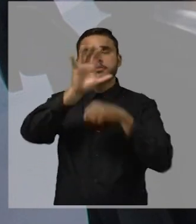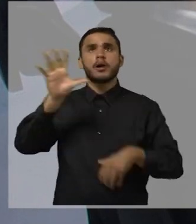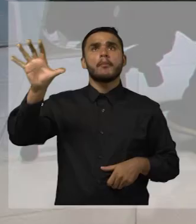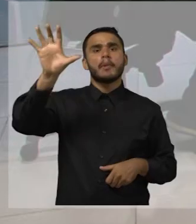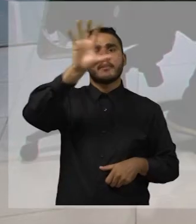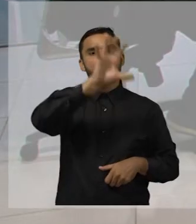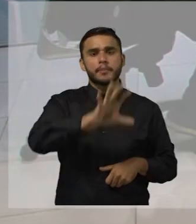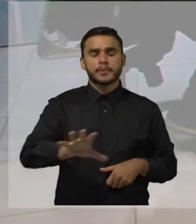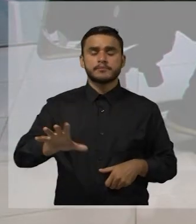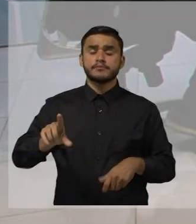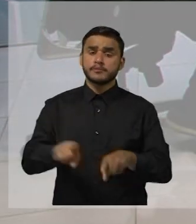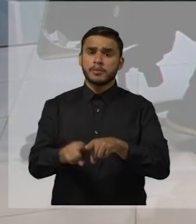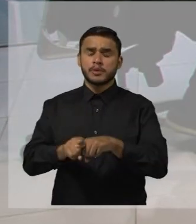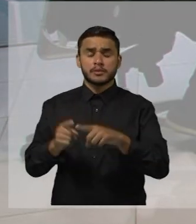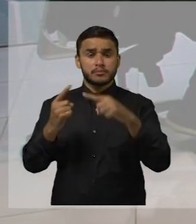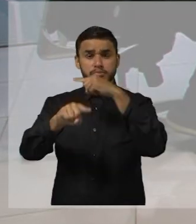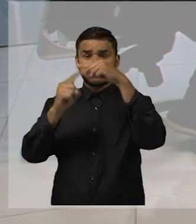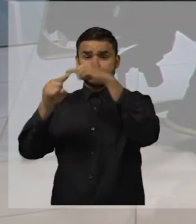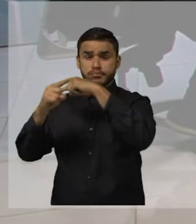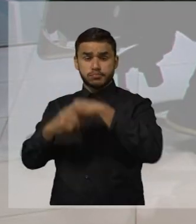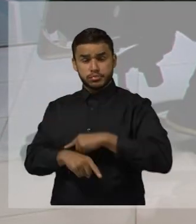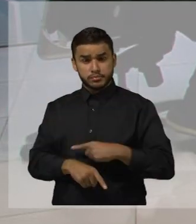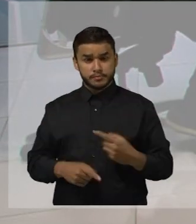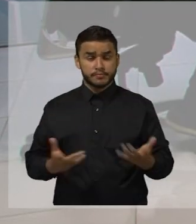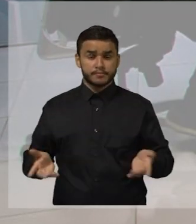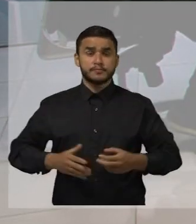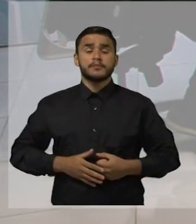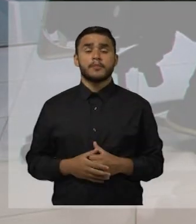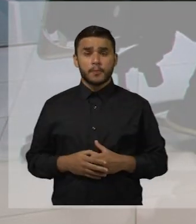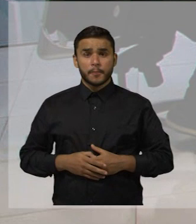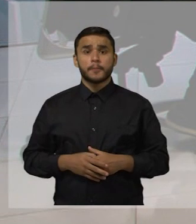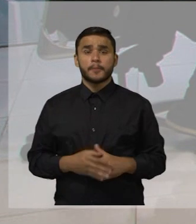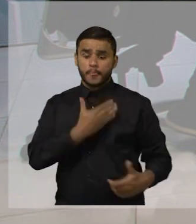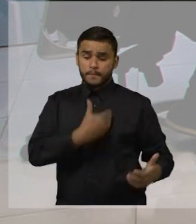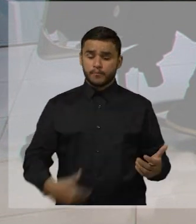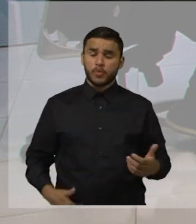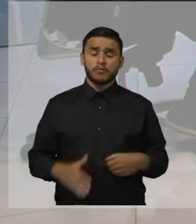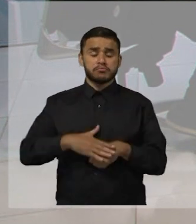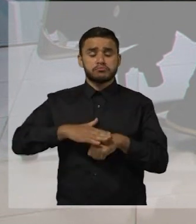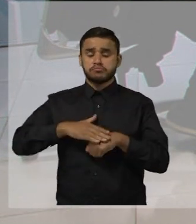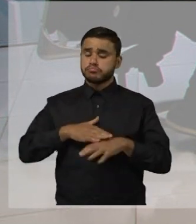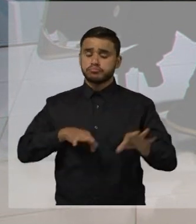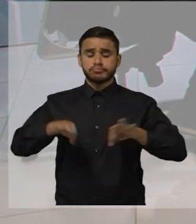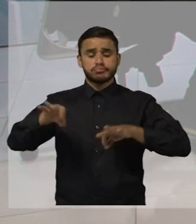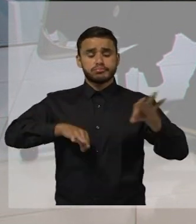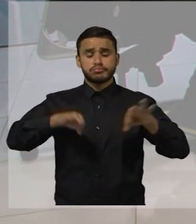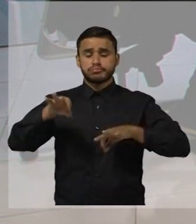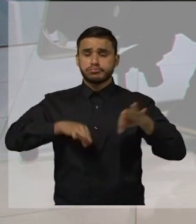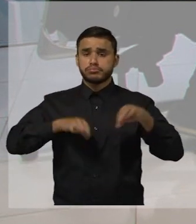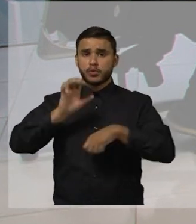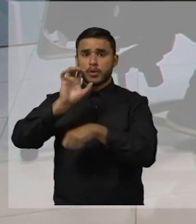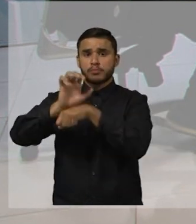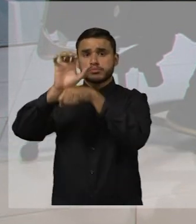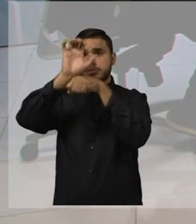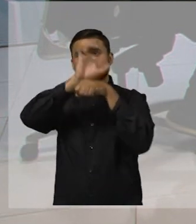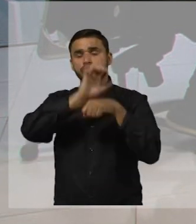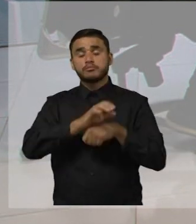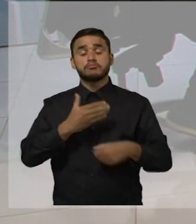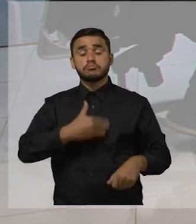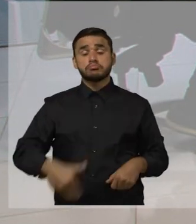Então, é uma complicação até porque os governos trabalham por conta própria, os governos